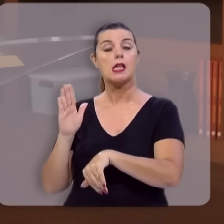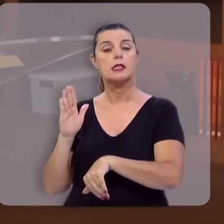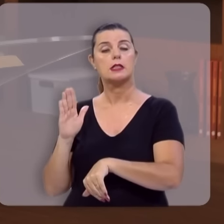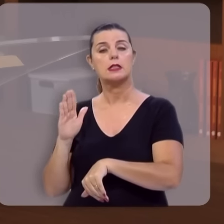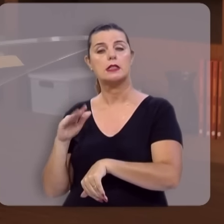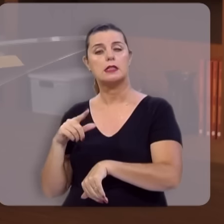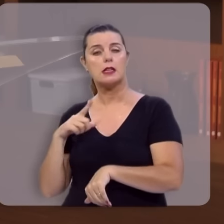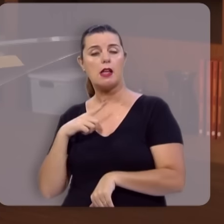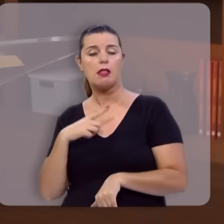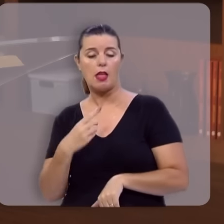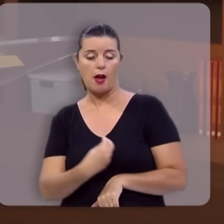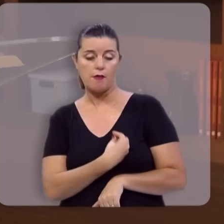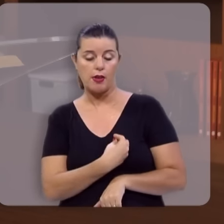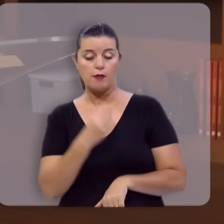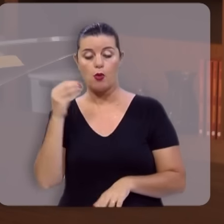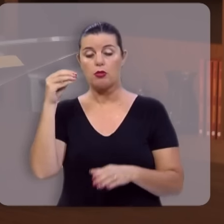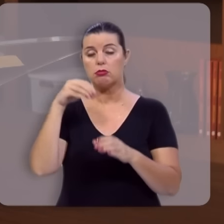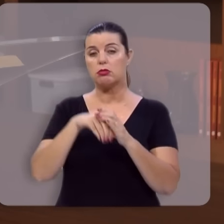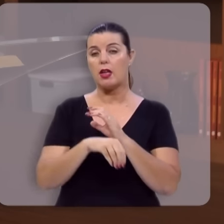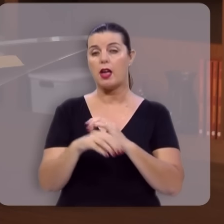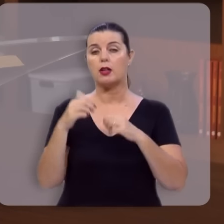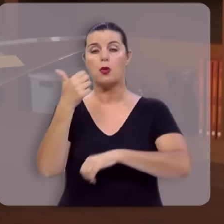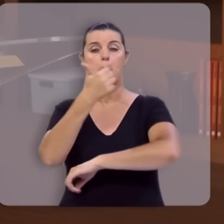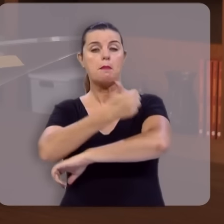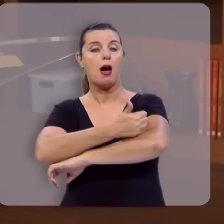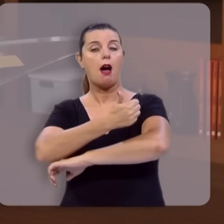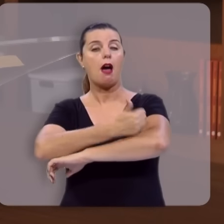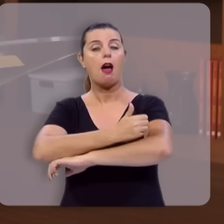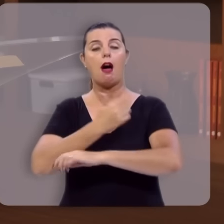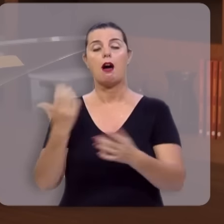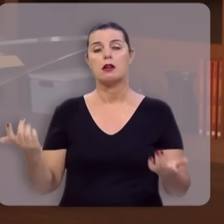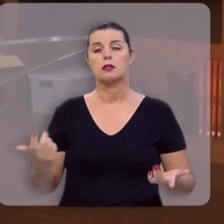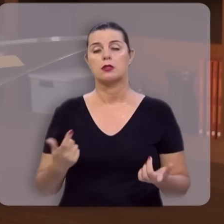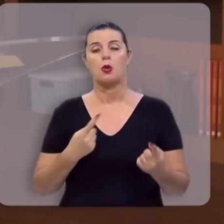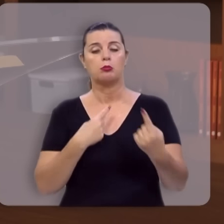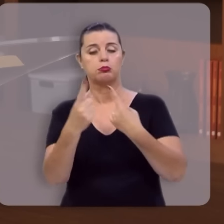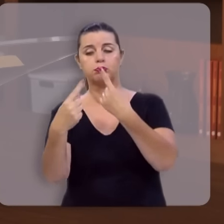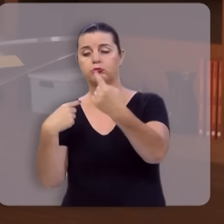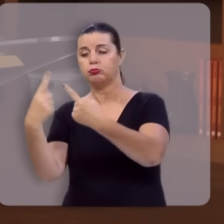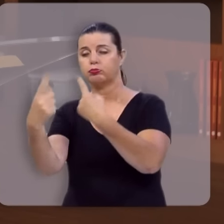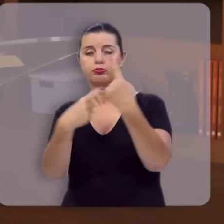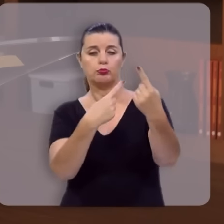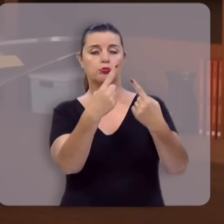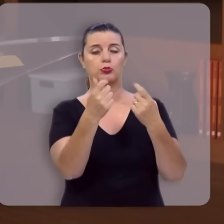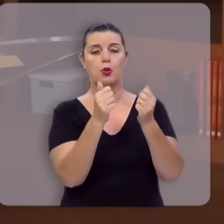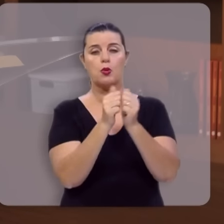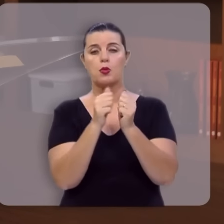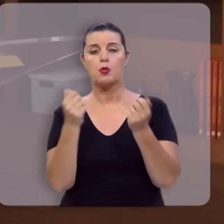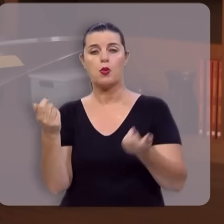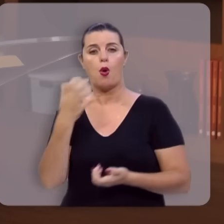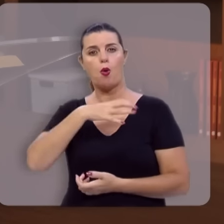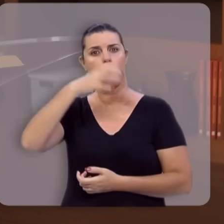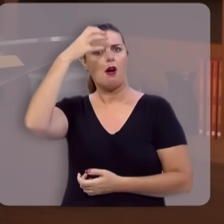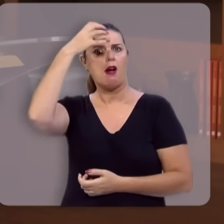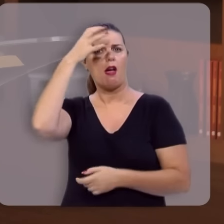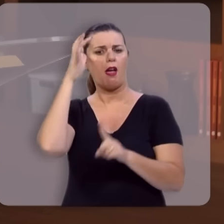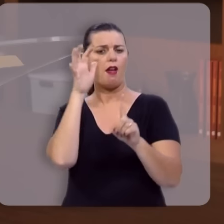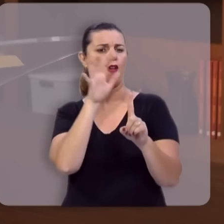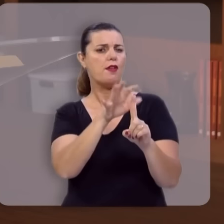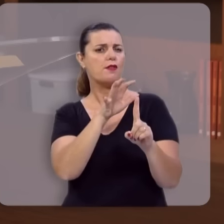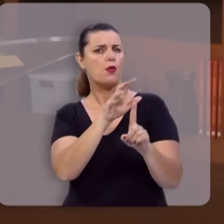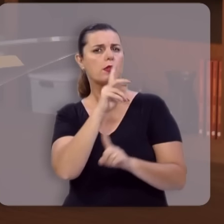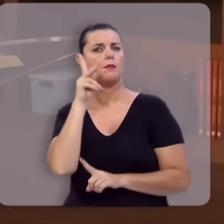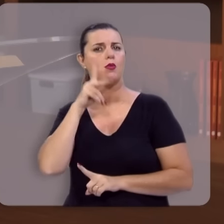que trafegava no palácio e tinha livre trânsito com o imperador e influência política